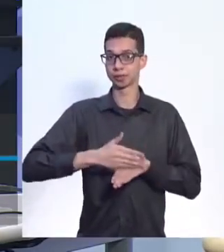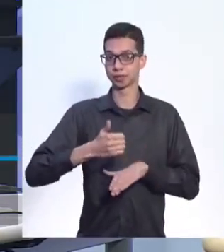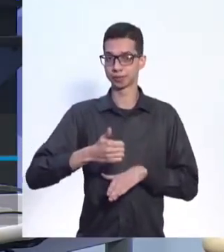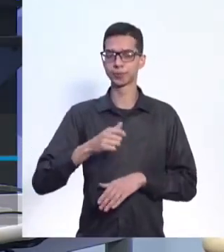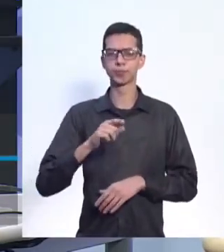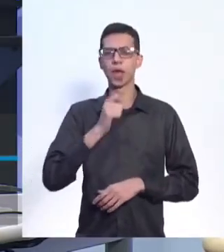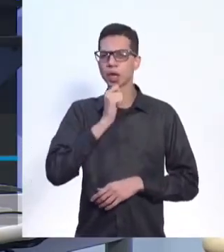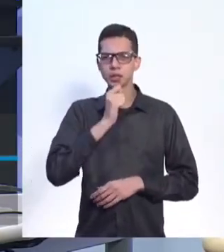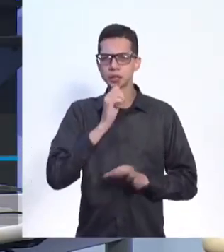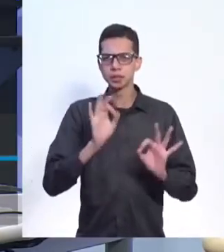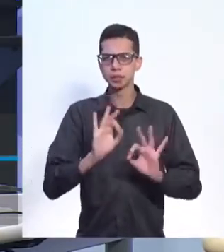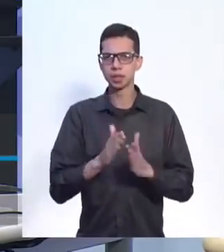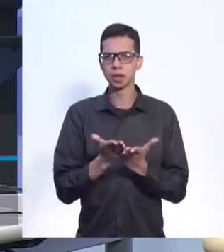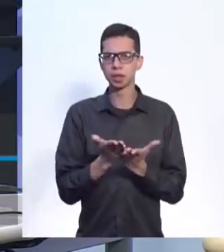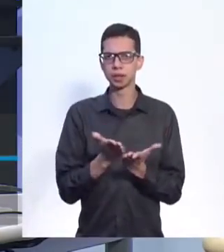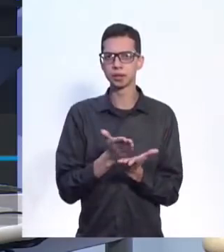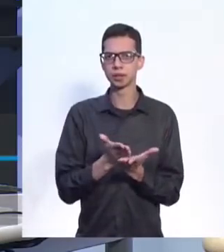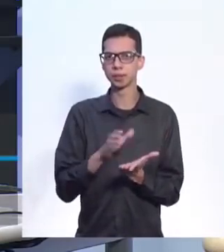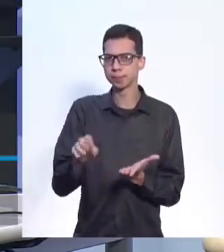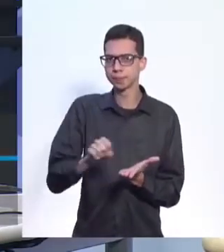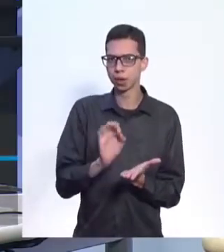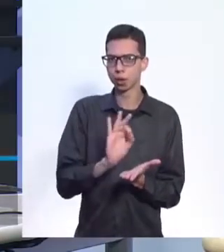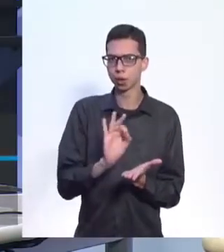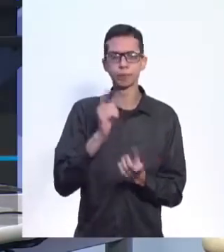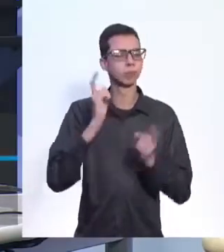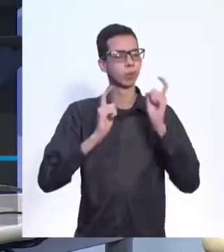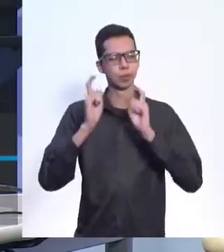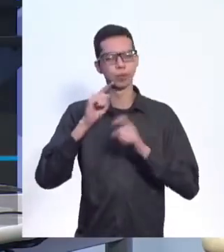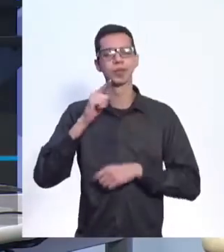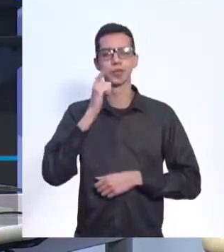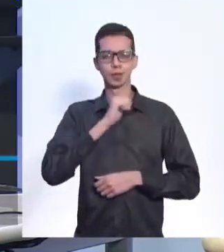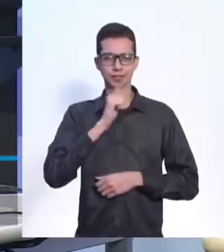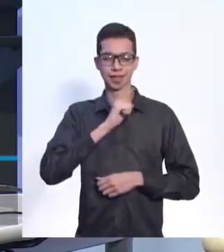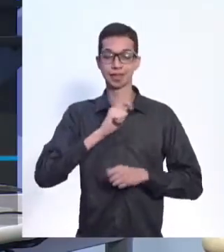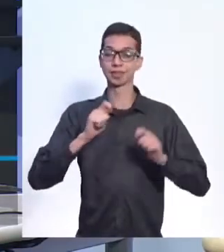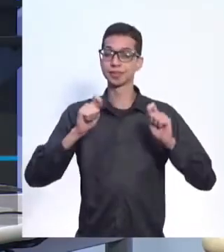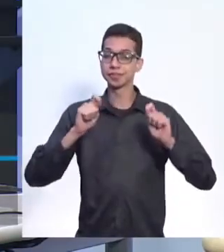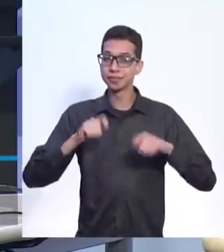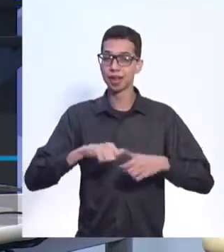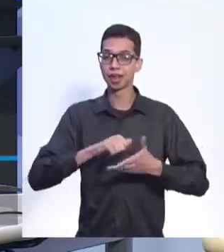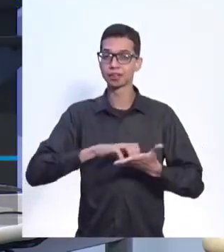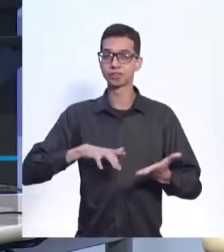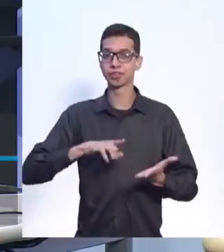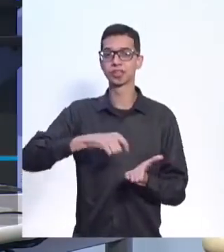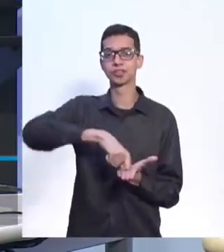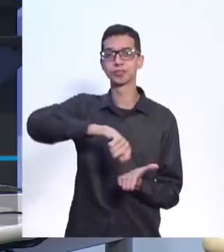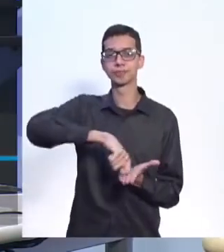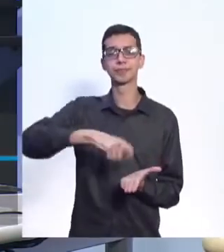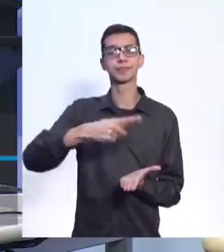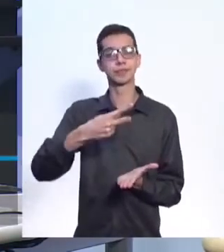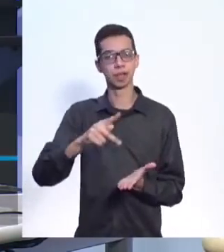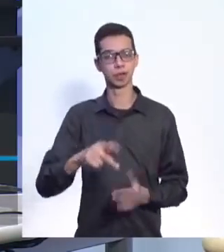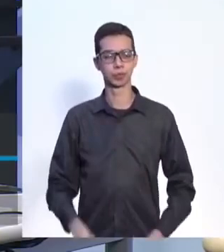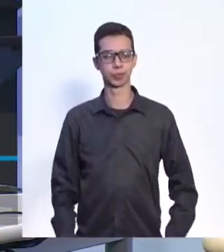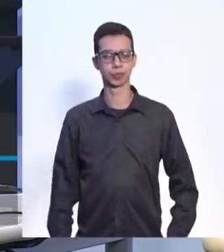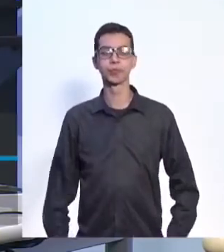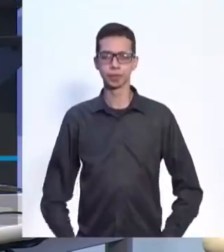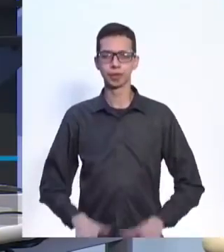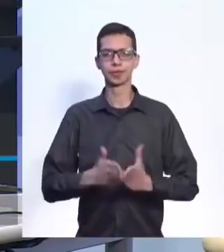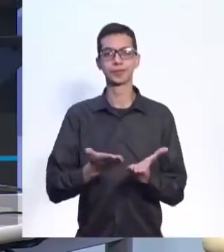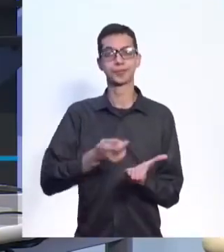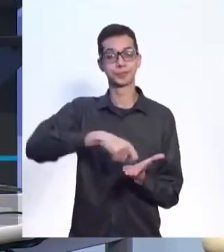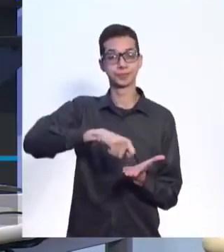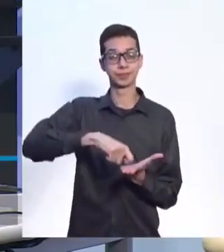conseguir acompanhar a aula fazendo as suas atividades num caderno de anotações. Então, pegue aí seu caderno, lápis,